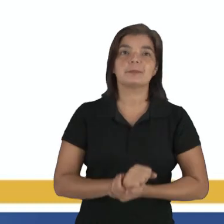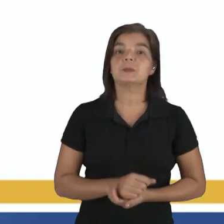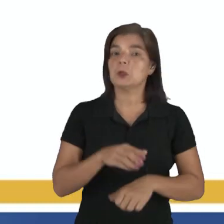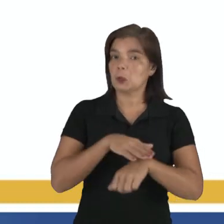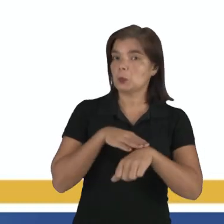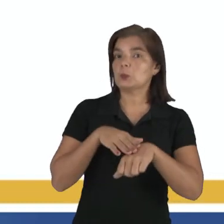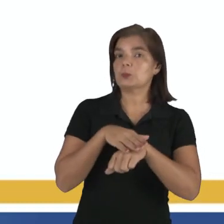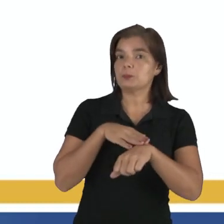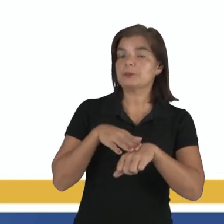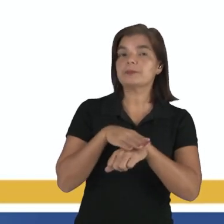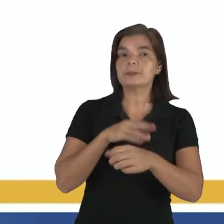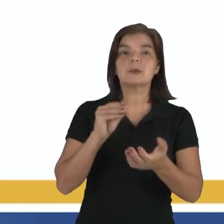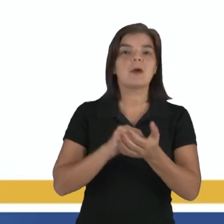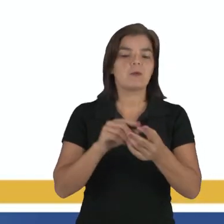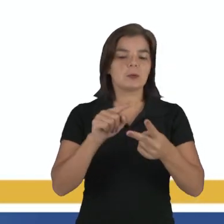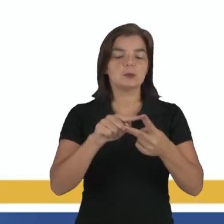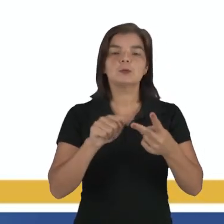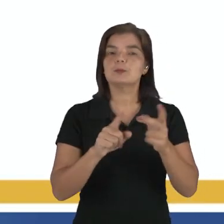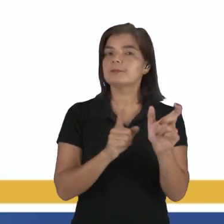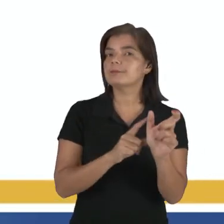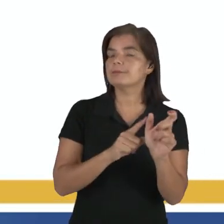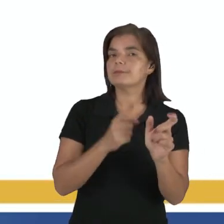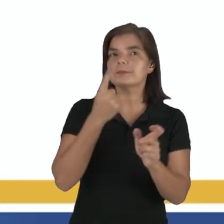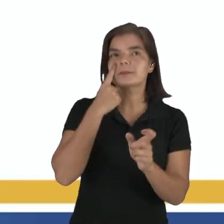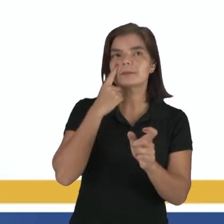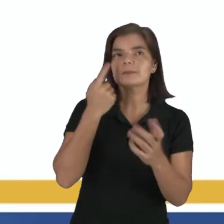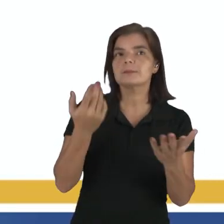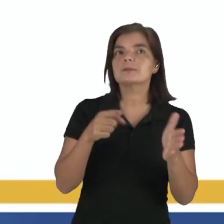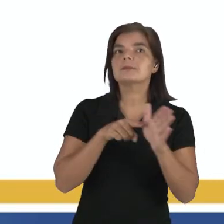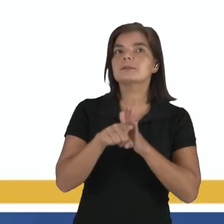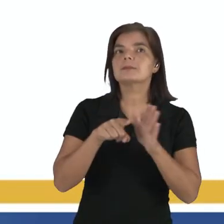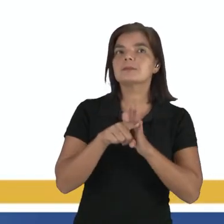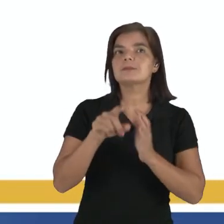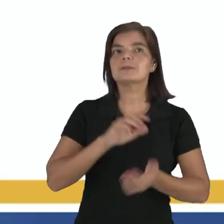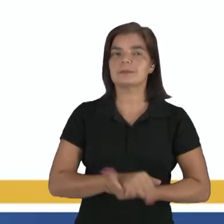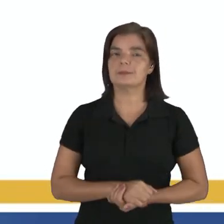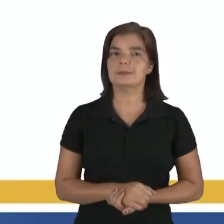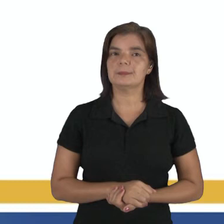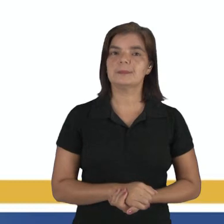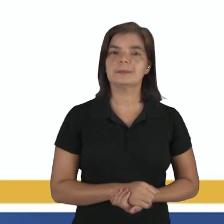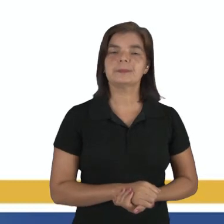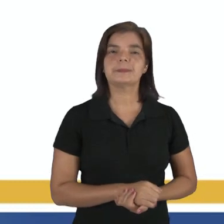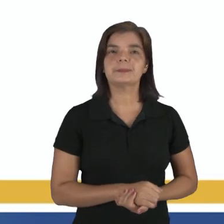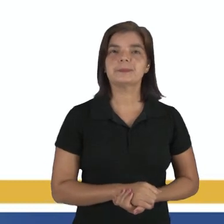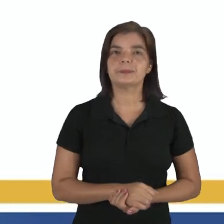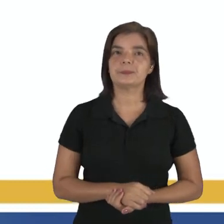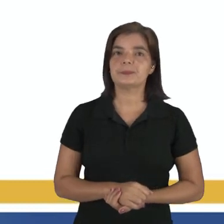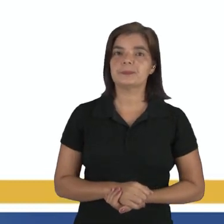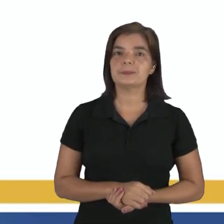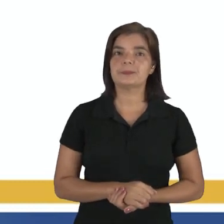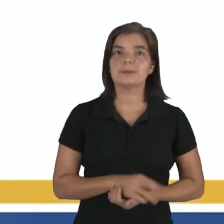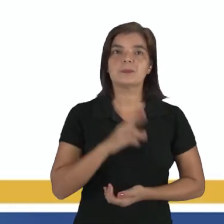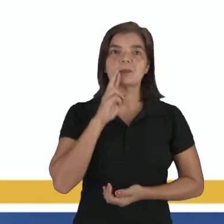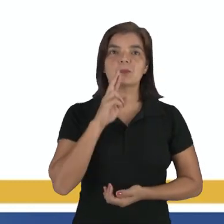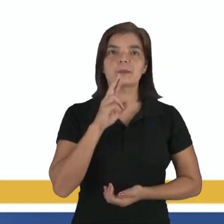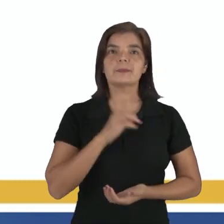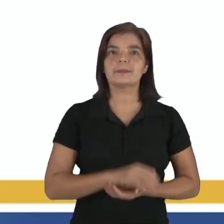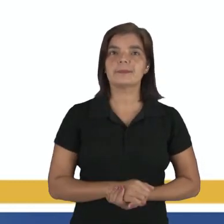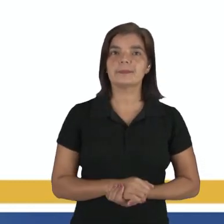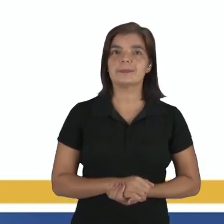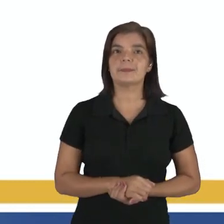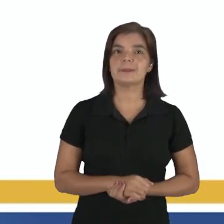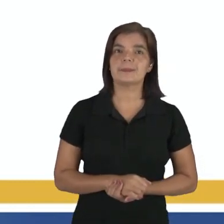uma conversa, né? E está faltando duas palavrinhas. Observem aí, na primeira, you study English? E a resposta,